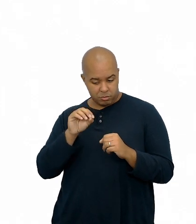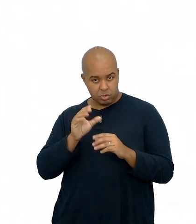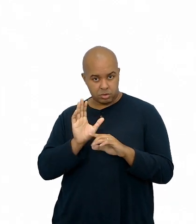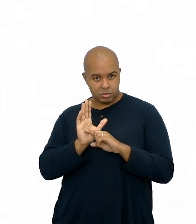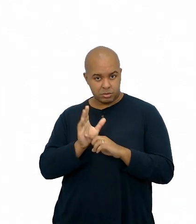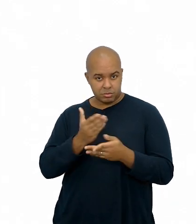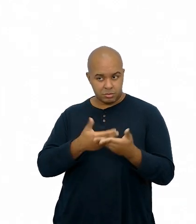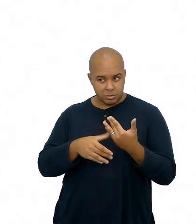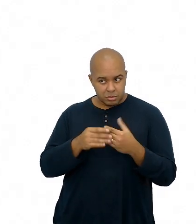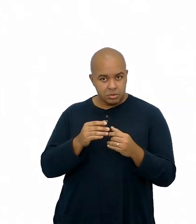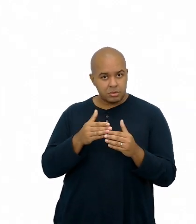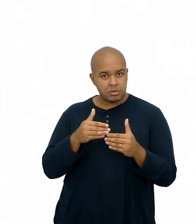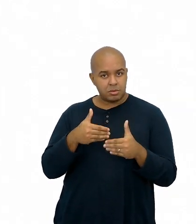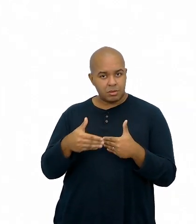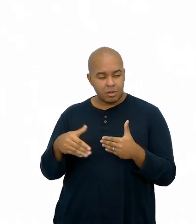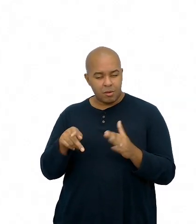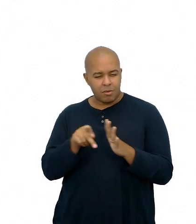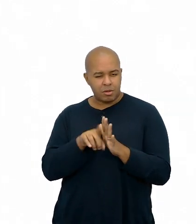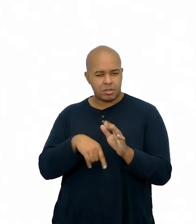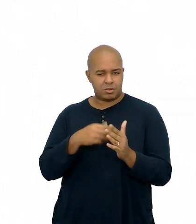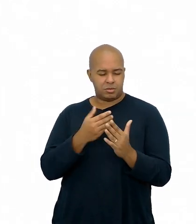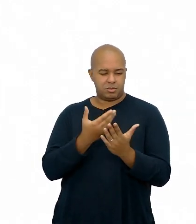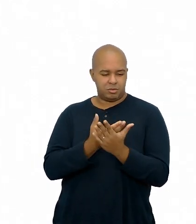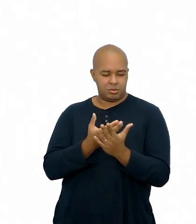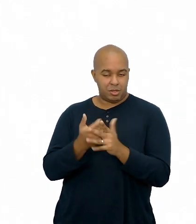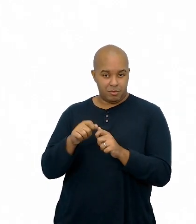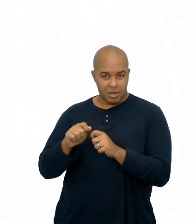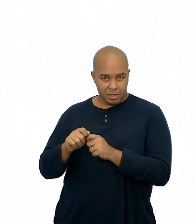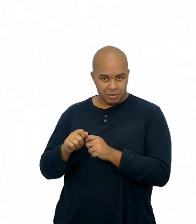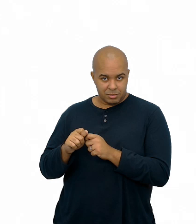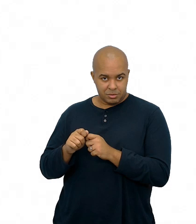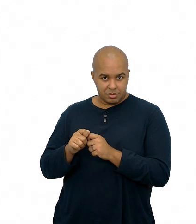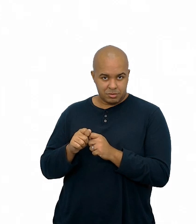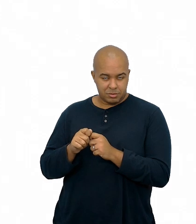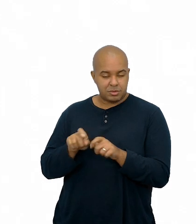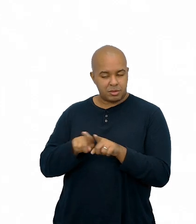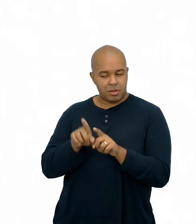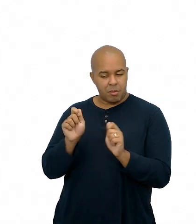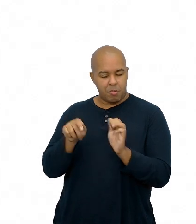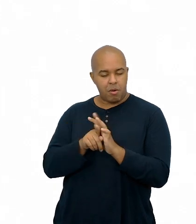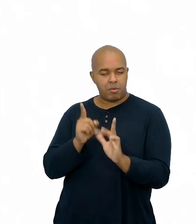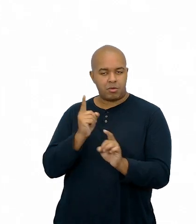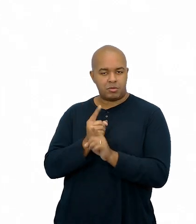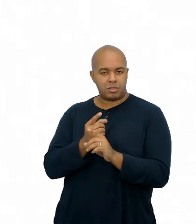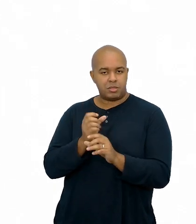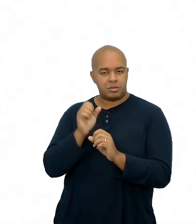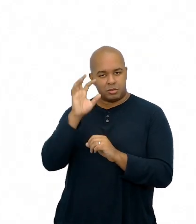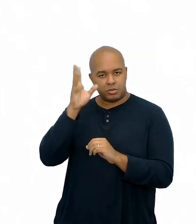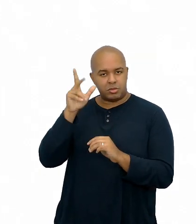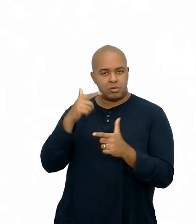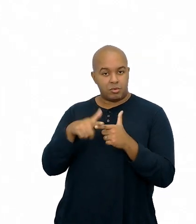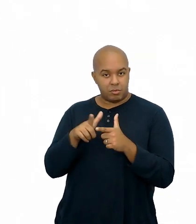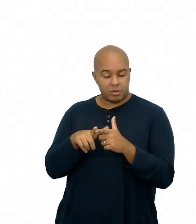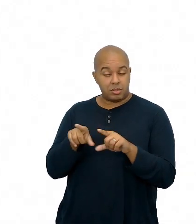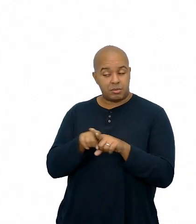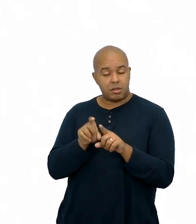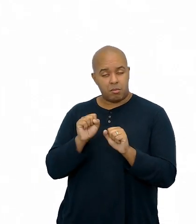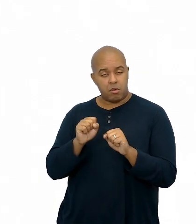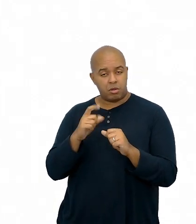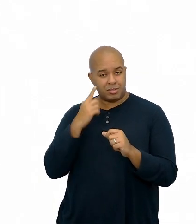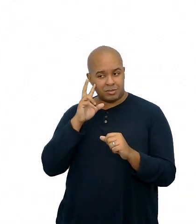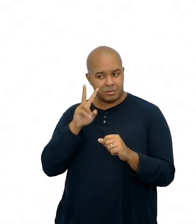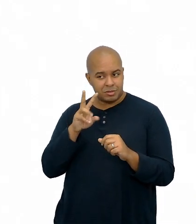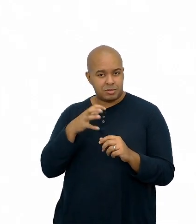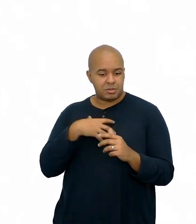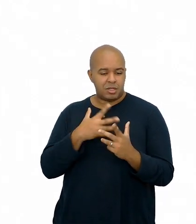apresentar durante os procedimentos que os estudantes realizam para encontrar a solução de um problema e pode ser